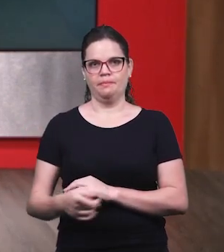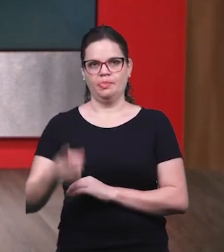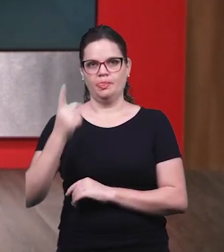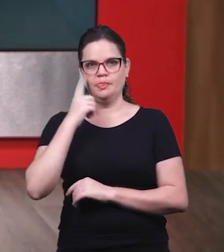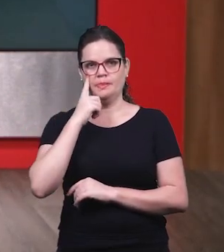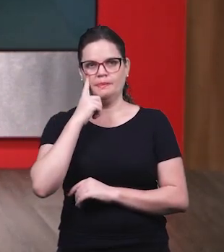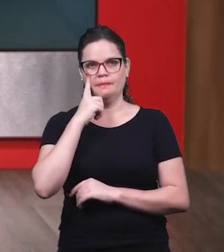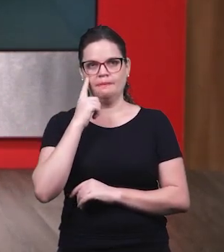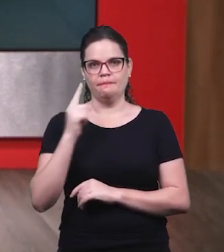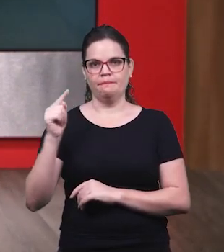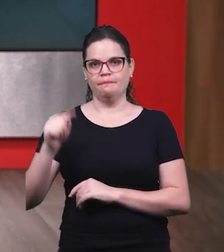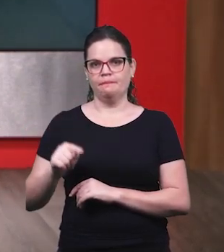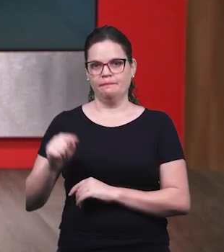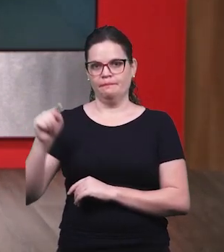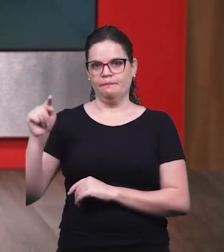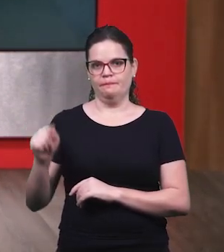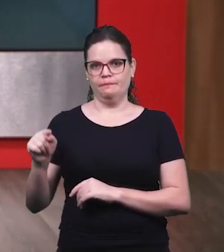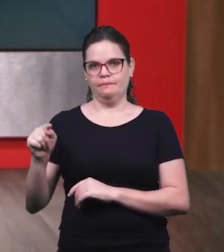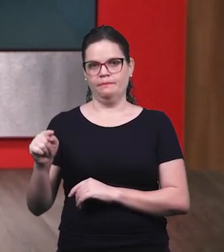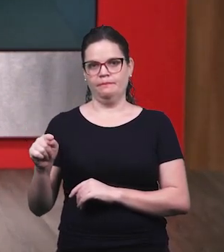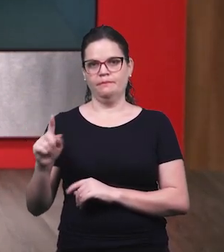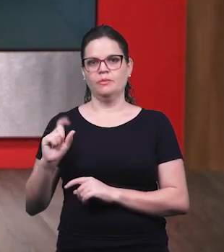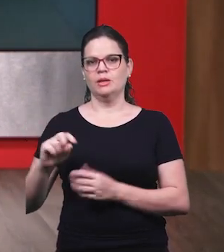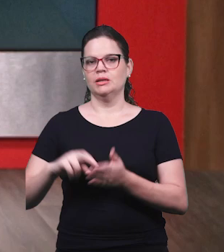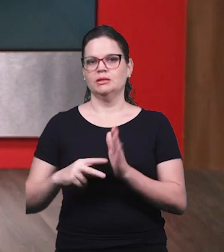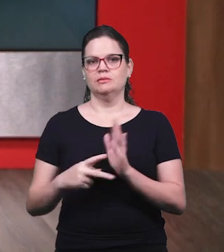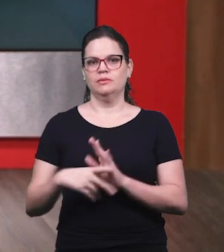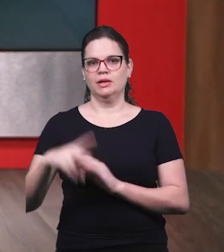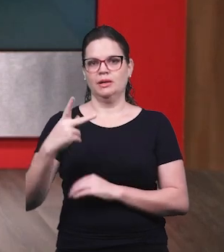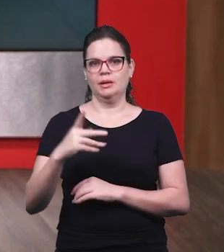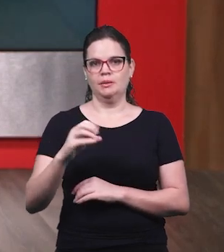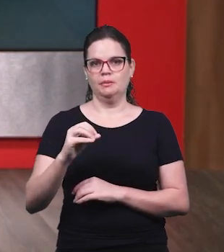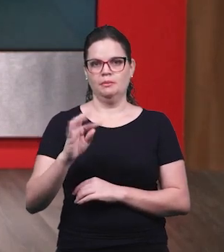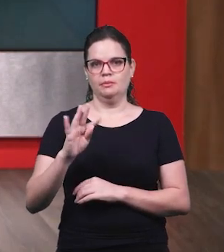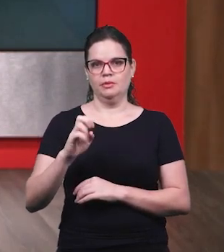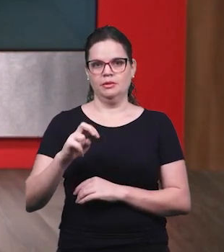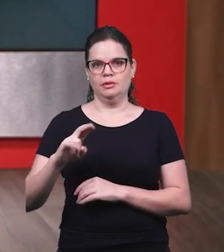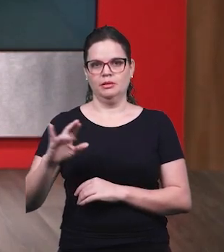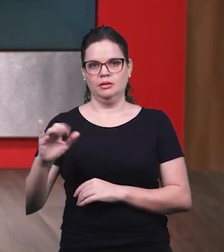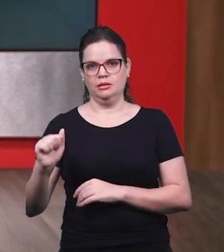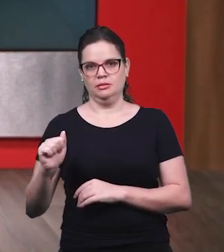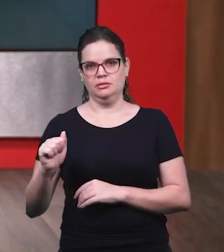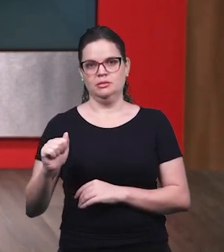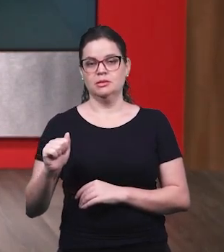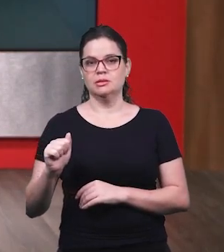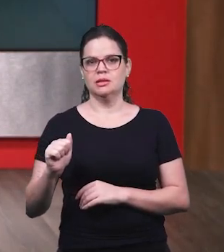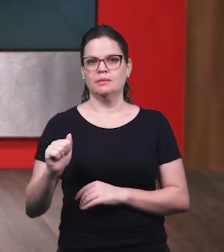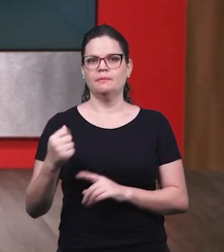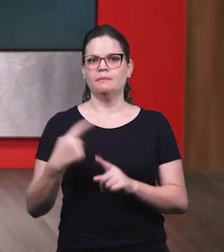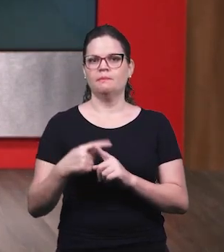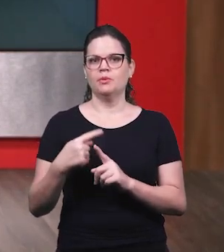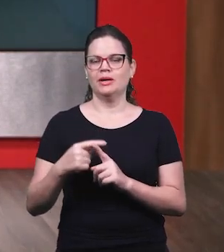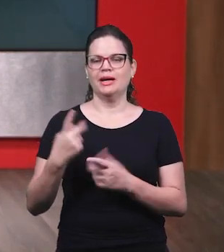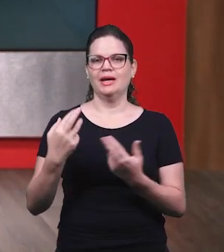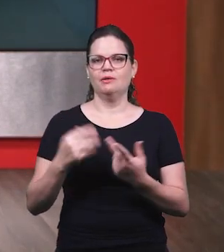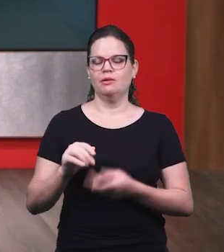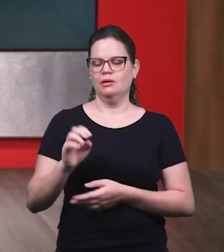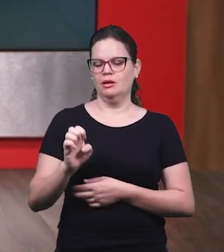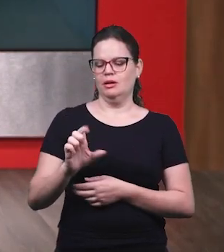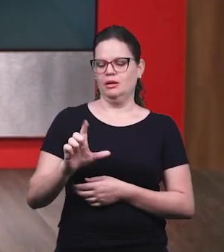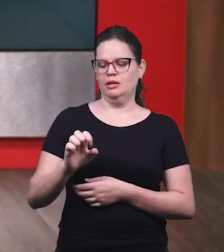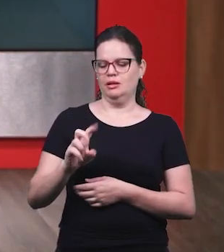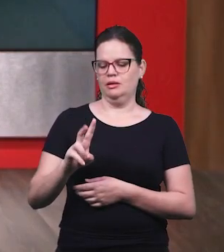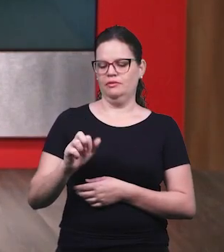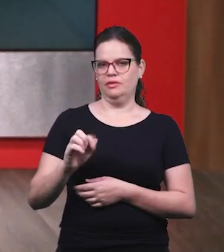ali significa que é potência elevada à potência T. No caso, se você estiver usando